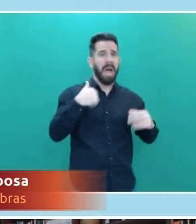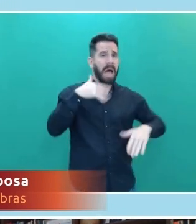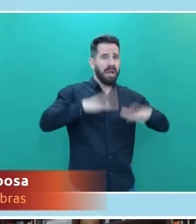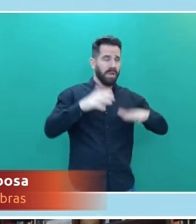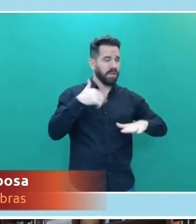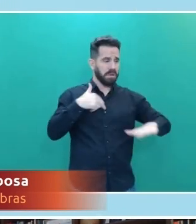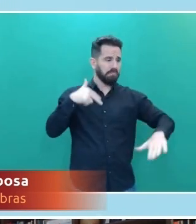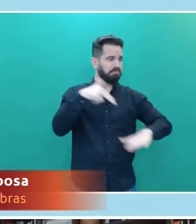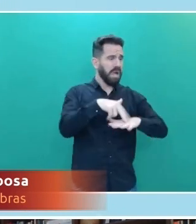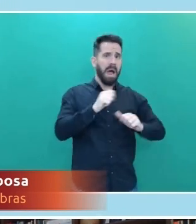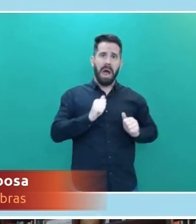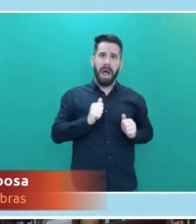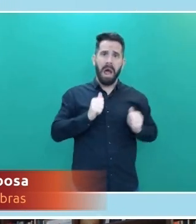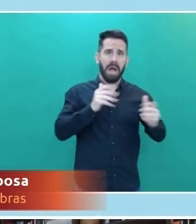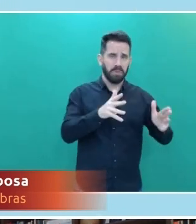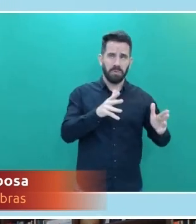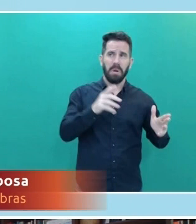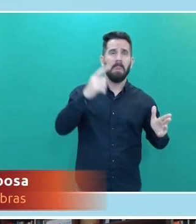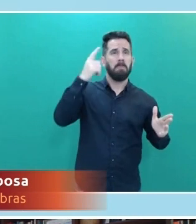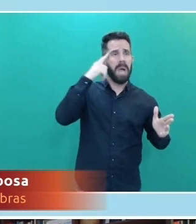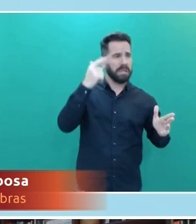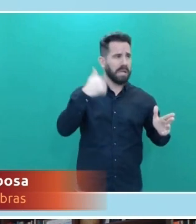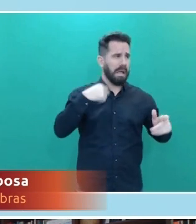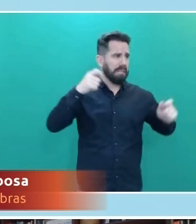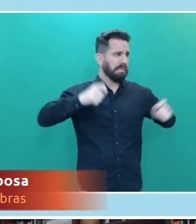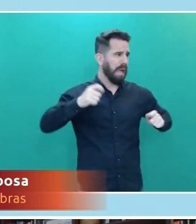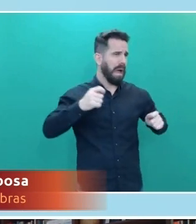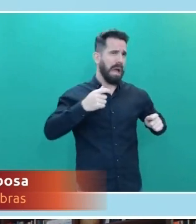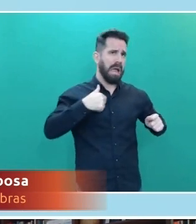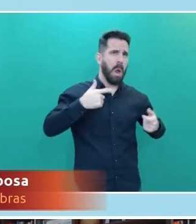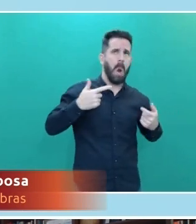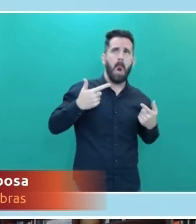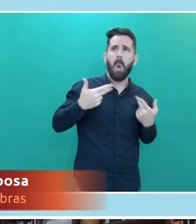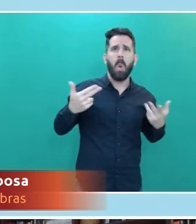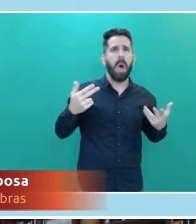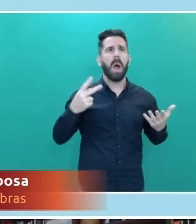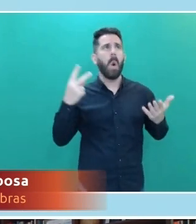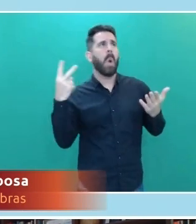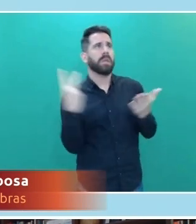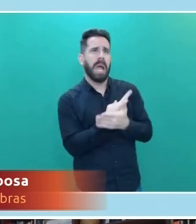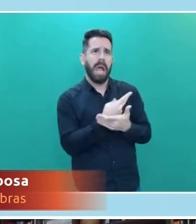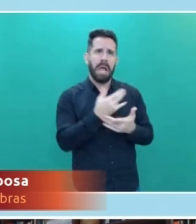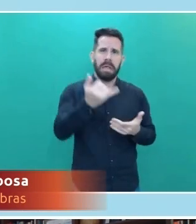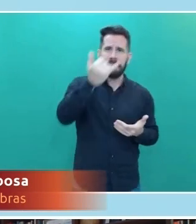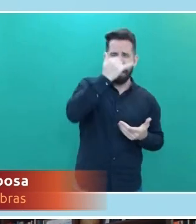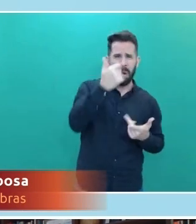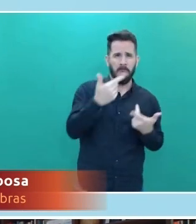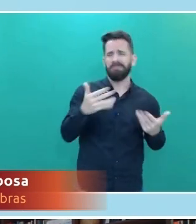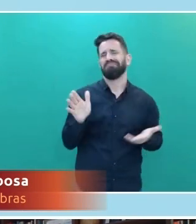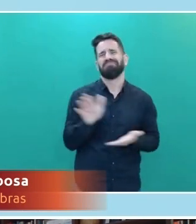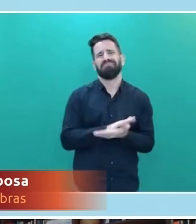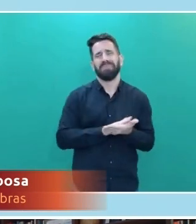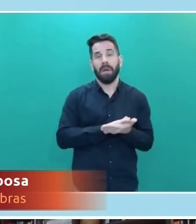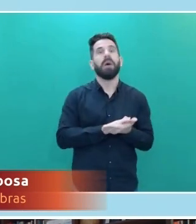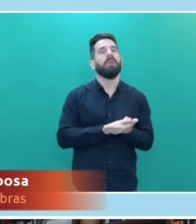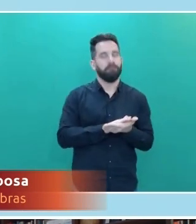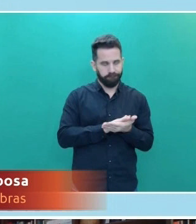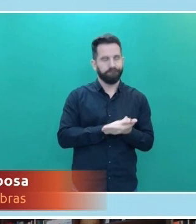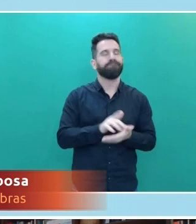nem ações que são ditas e que não haja uma contrapartida positiva ou negativa de um parceiro,